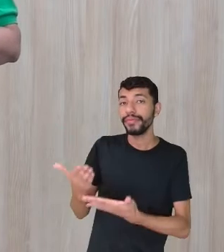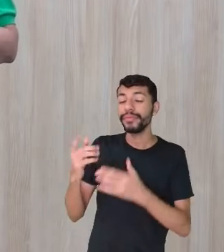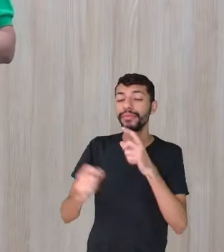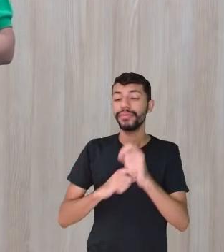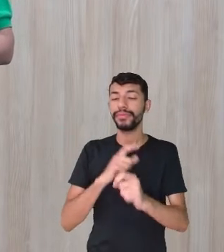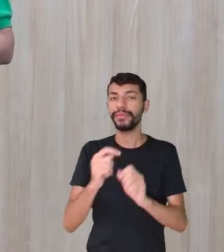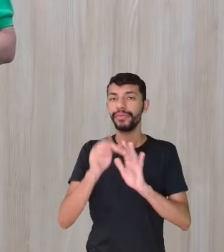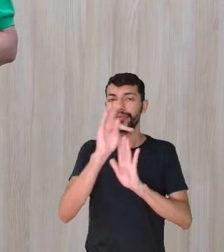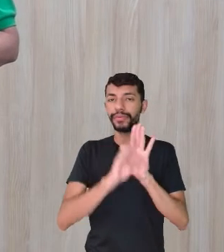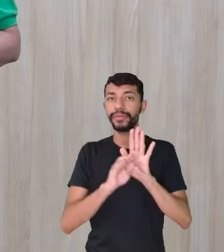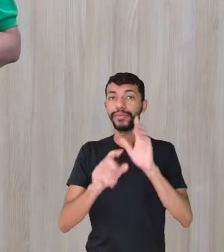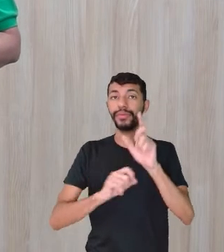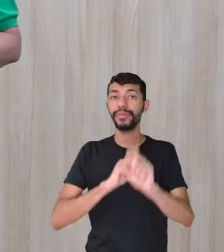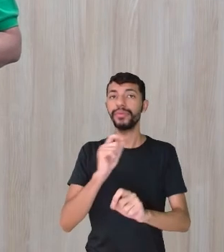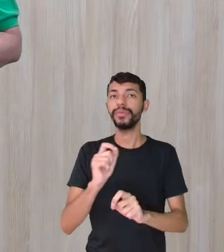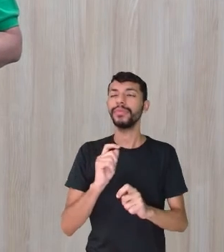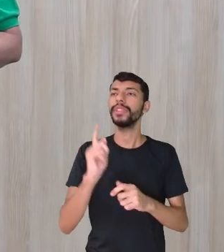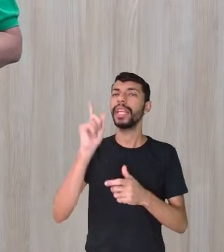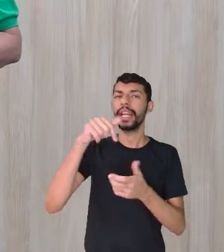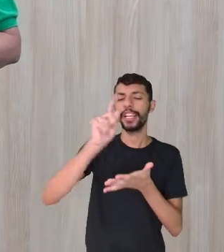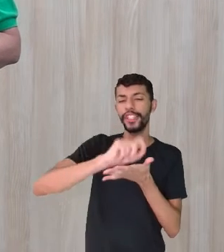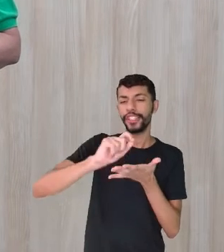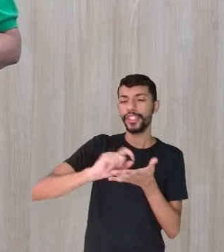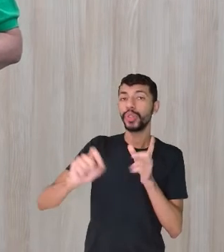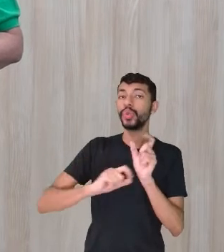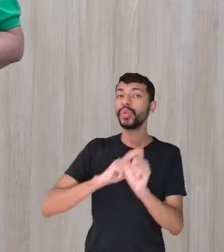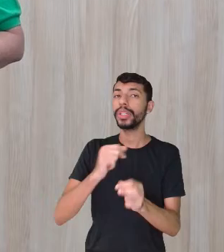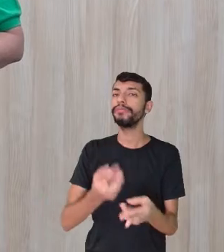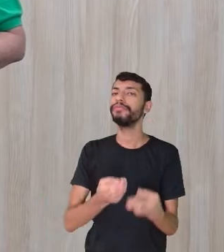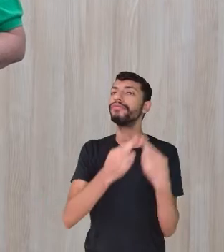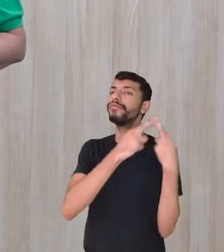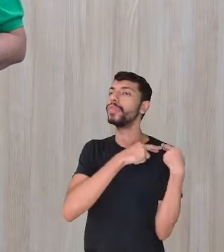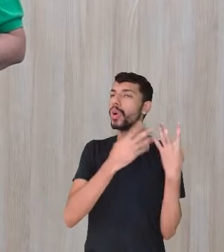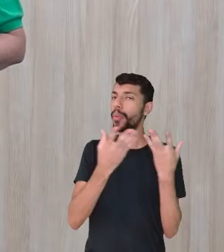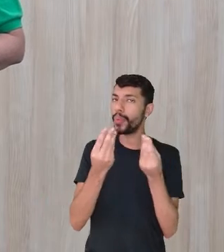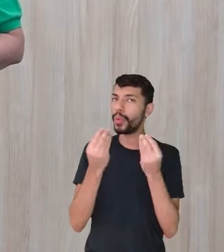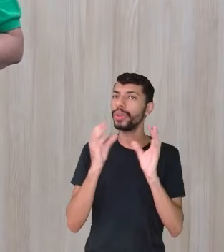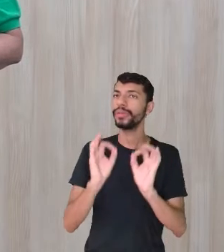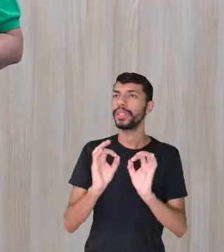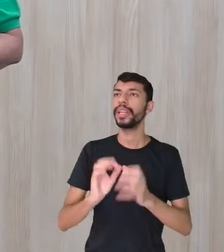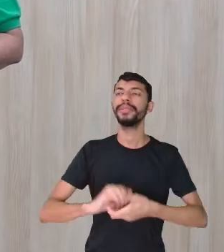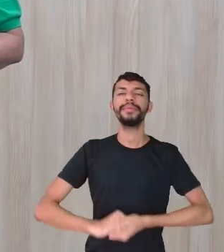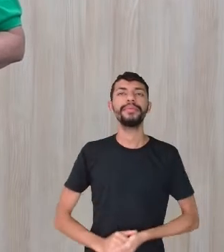esse texto, ele é escrito com muita responsabilidade.